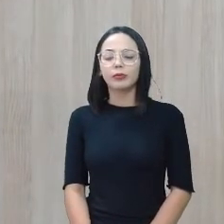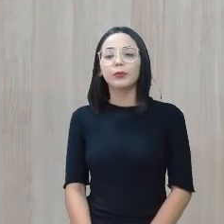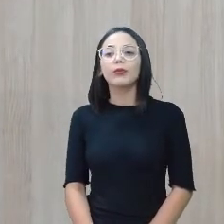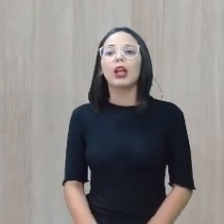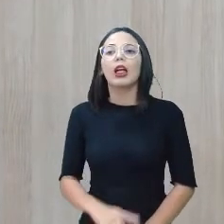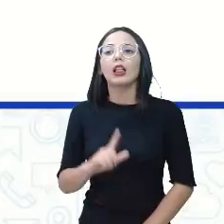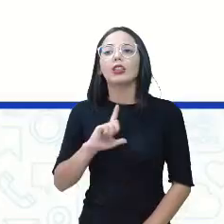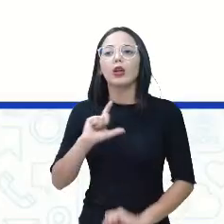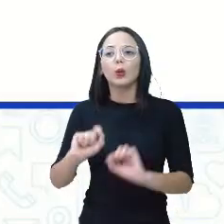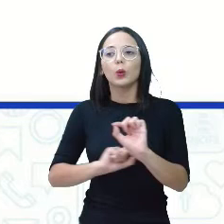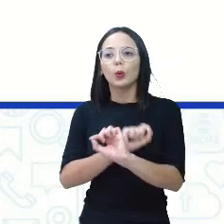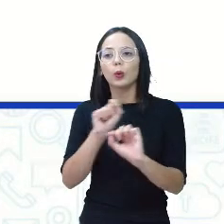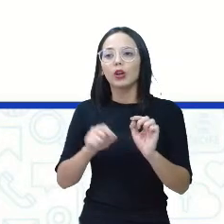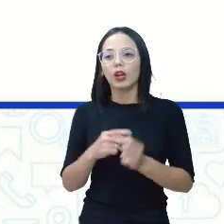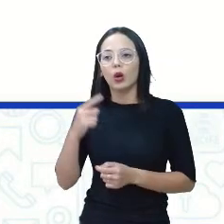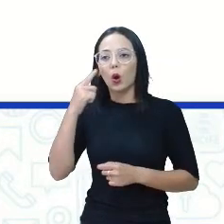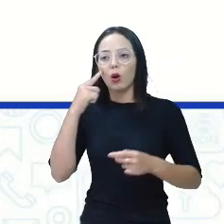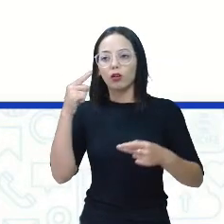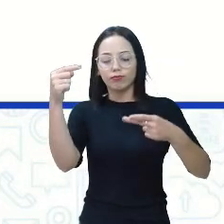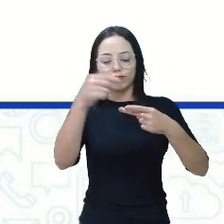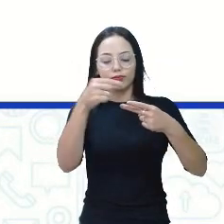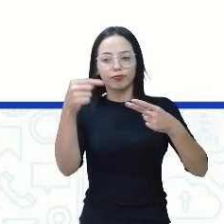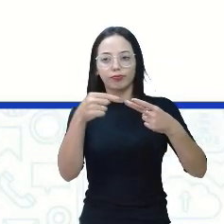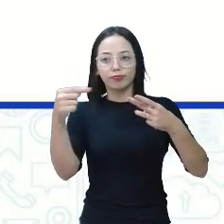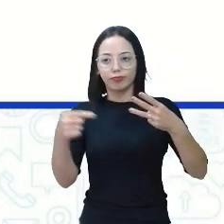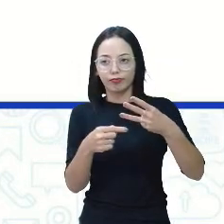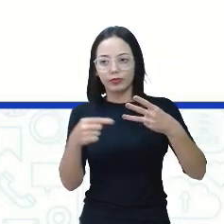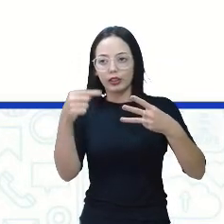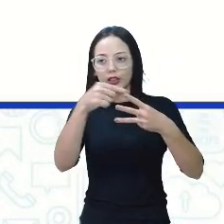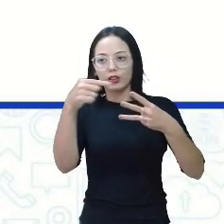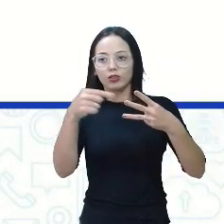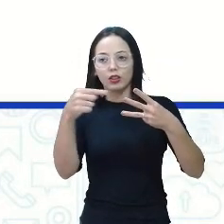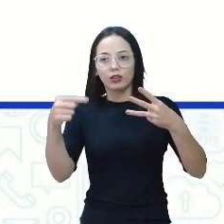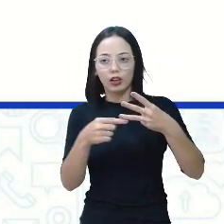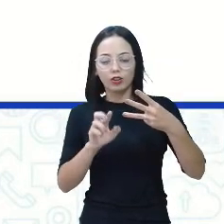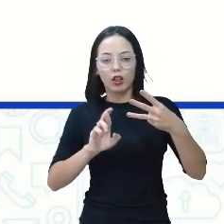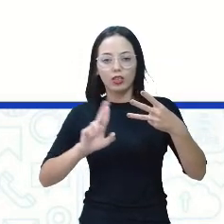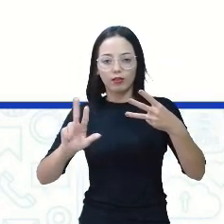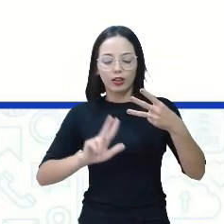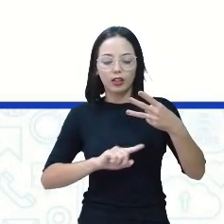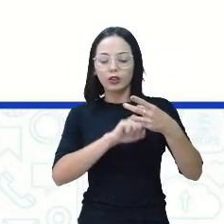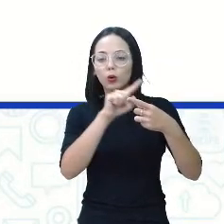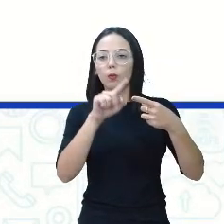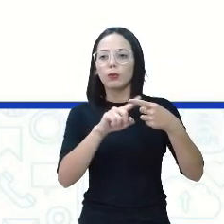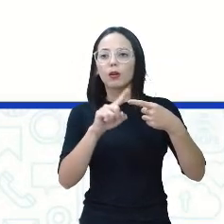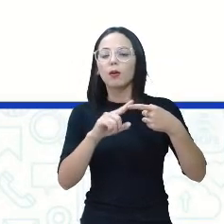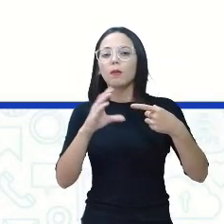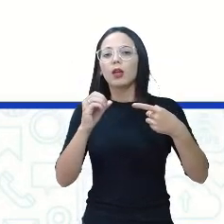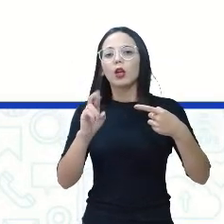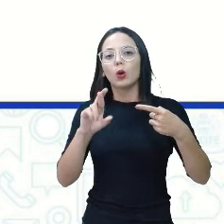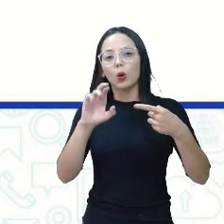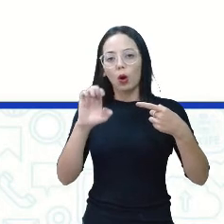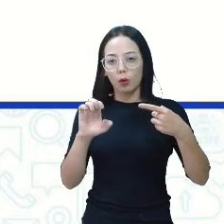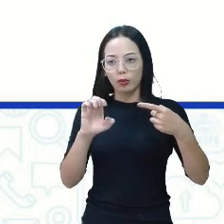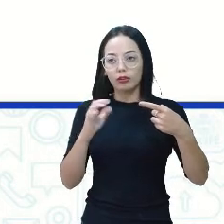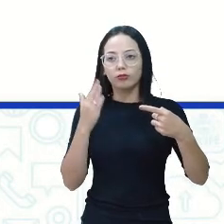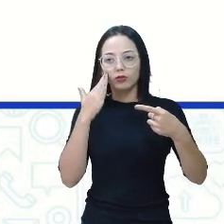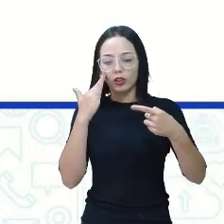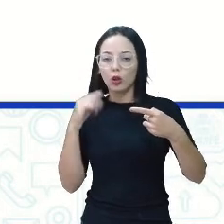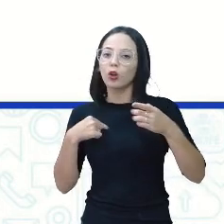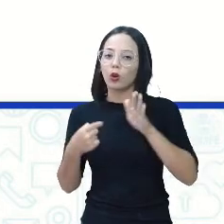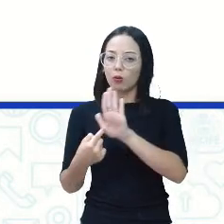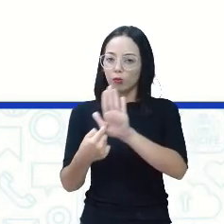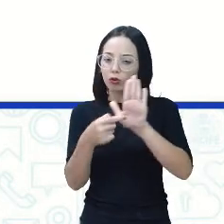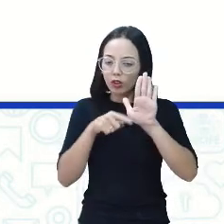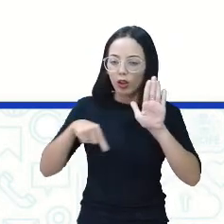Podemos encontrar 3 tipos de DIUs diferentes, né? Nós podemos encontrar o DIU de cobre, esse que eu